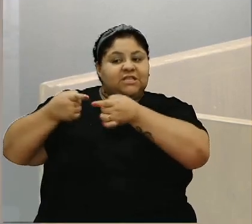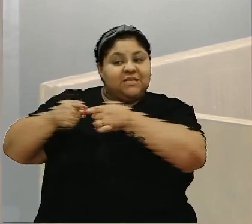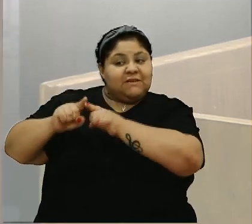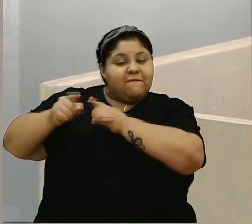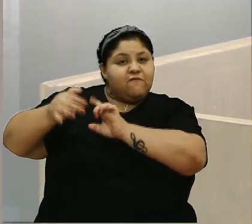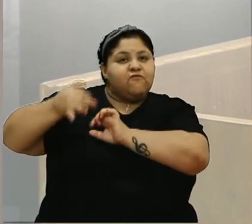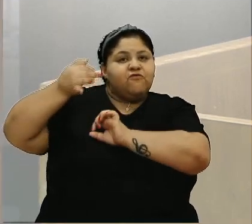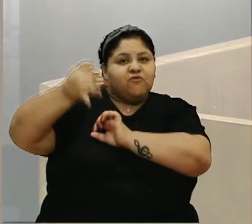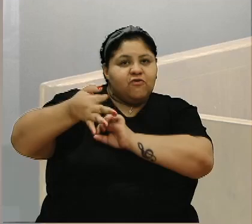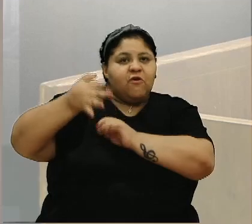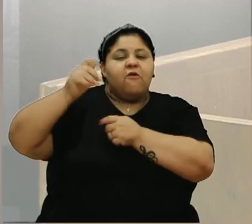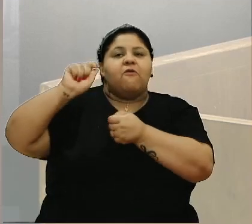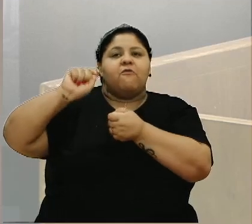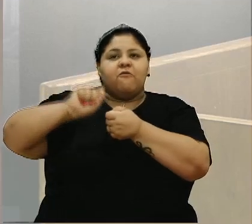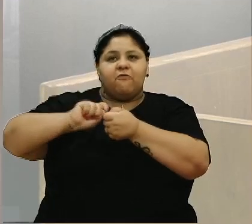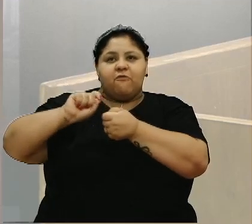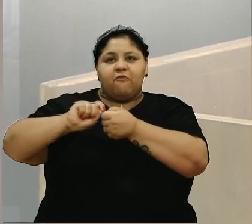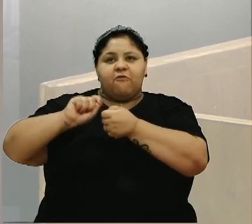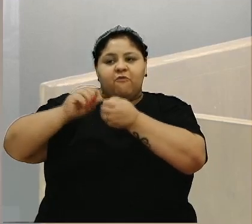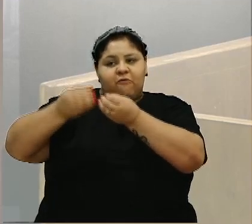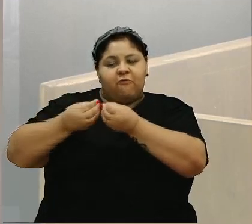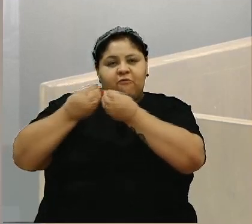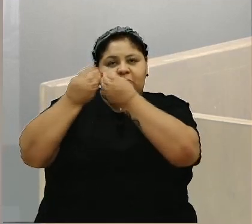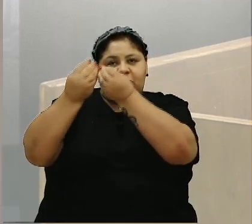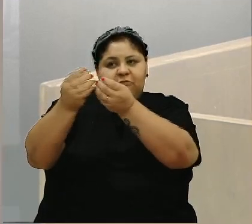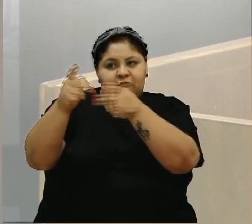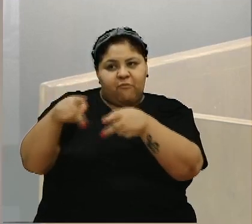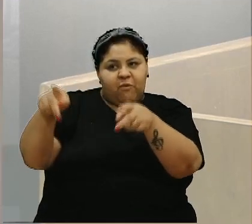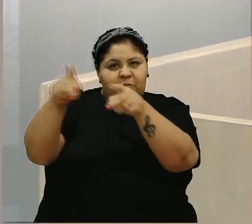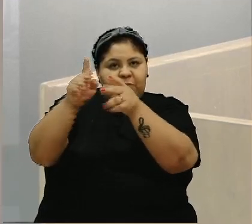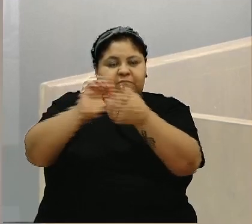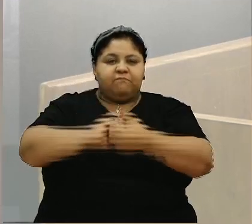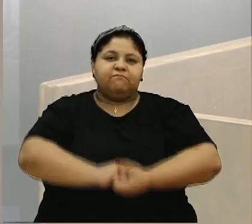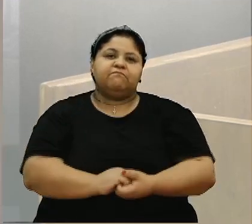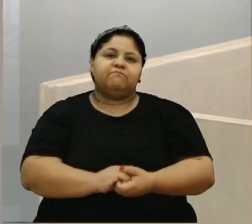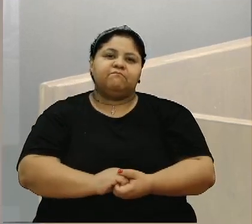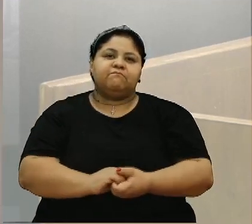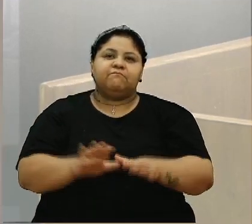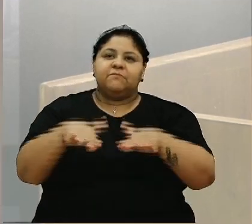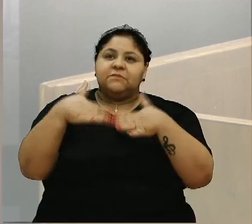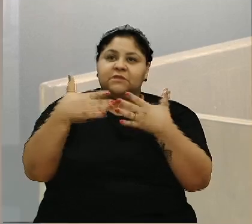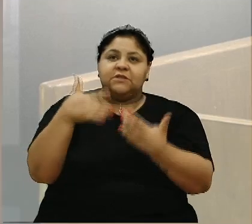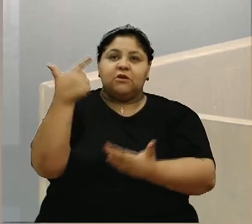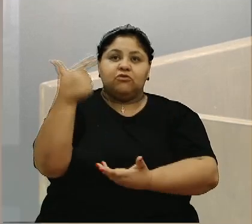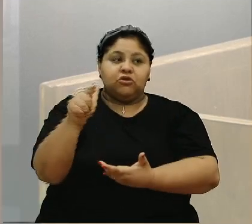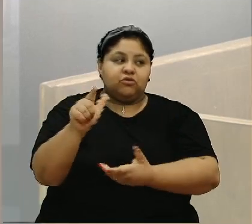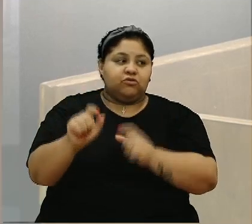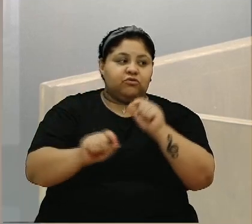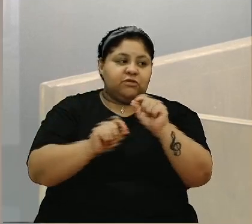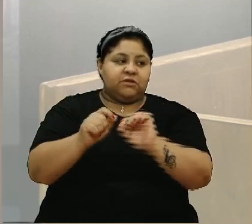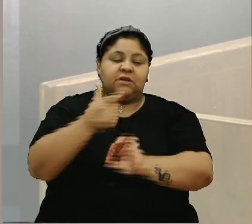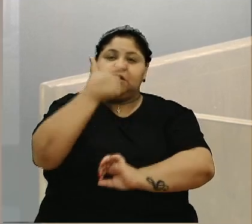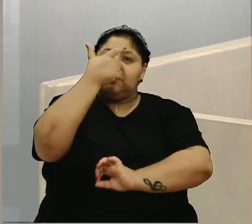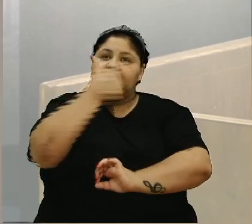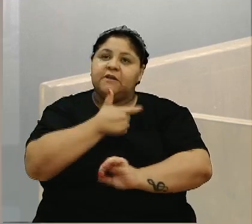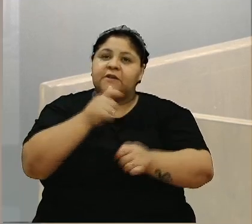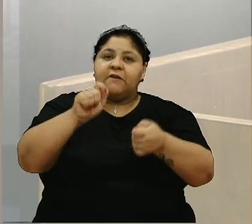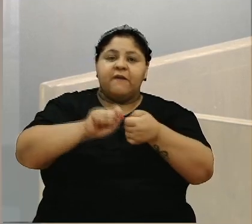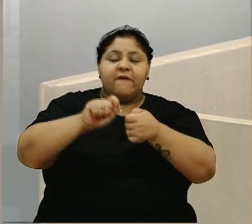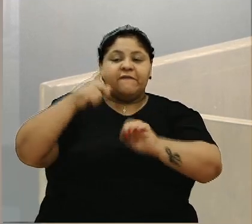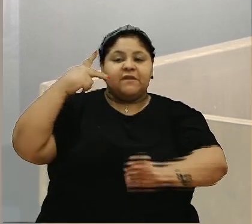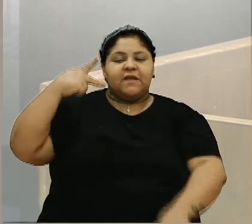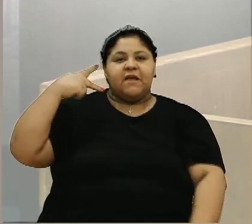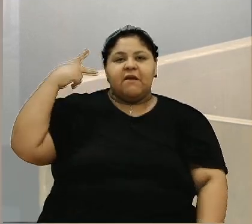frente e fará, sim, grandes entregas para a população. Então, novamente, para aqueles que acham que fazer